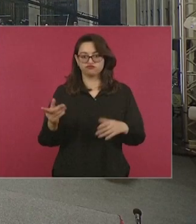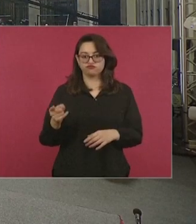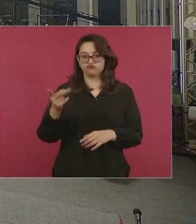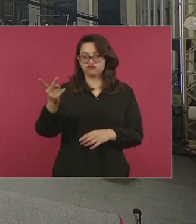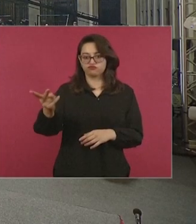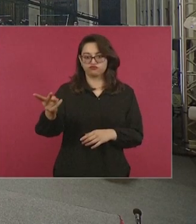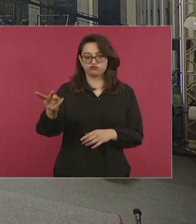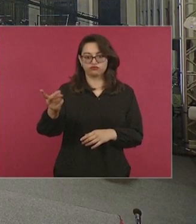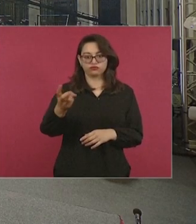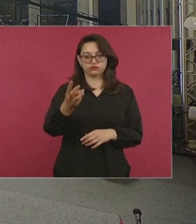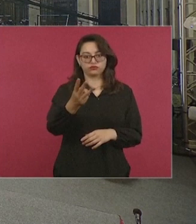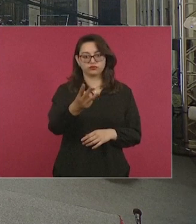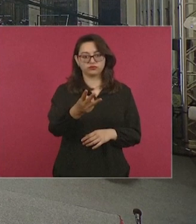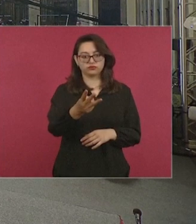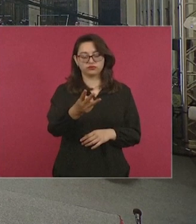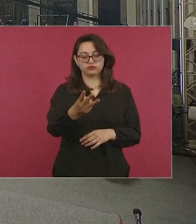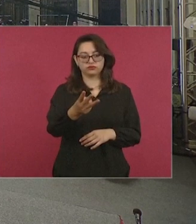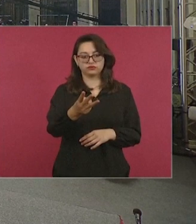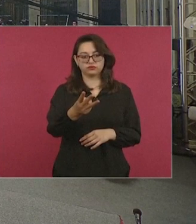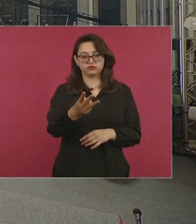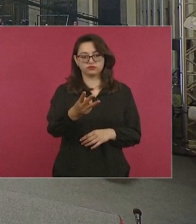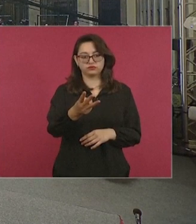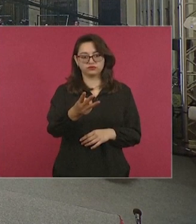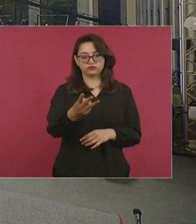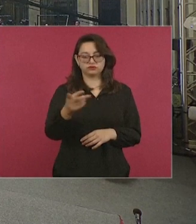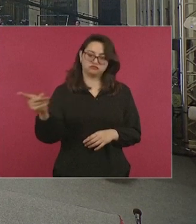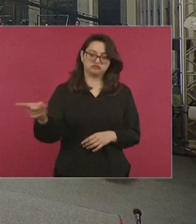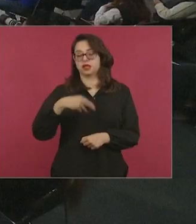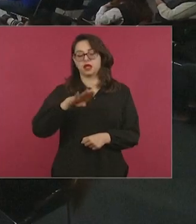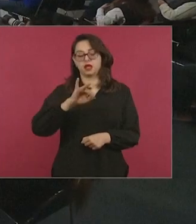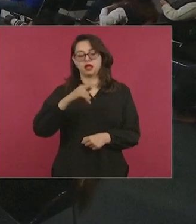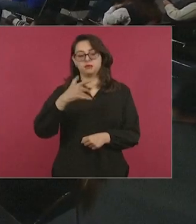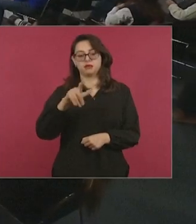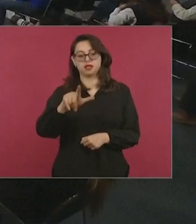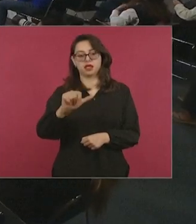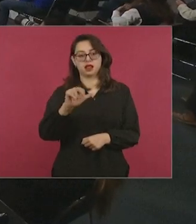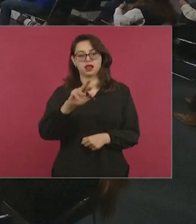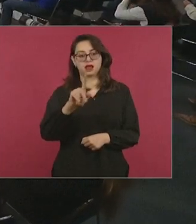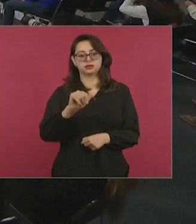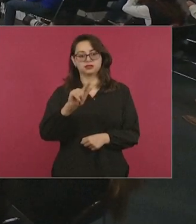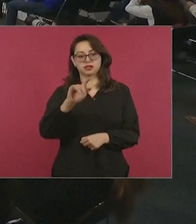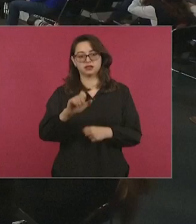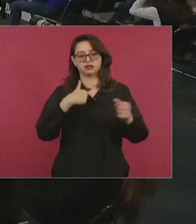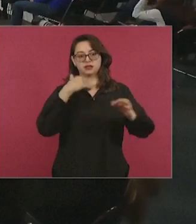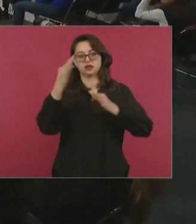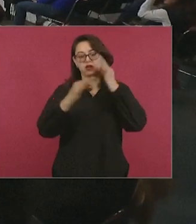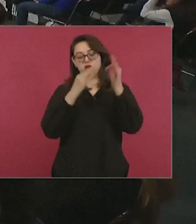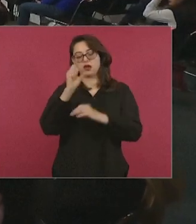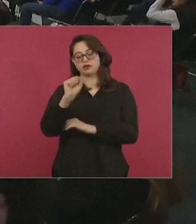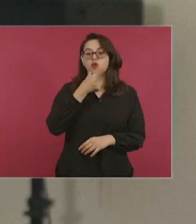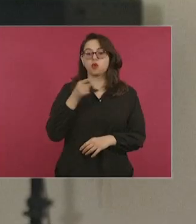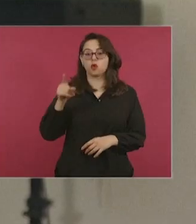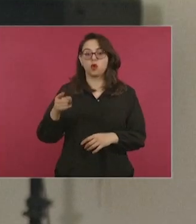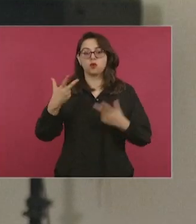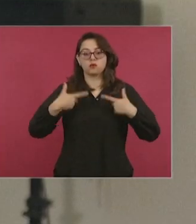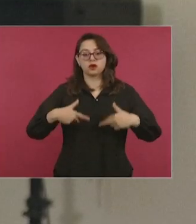onde é acusado de crimes sexuais por várias mulheres o presidente confirmou que o ex com sul do México em São Francisco nos Estados Unidos vai